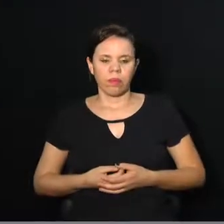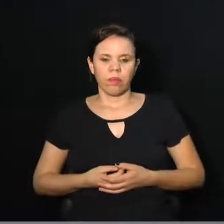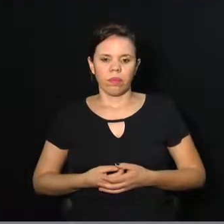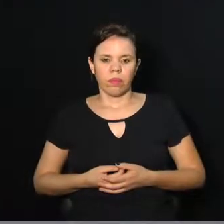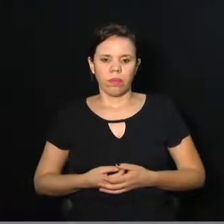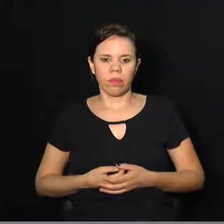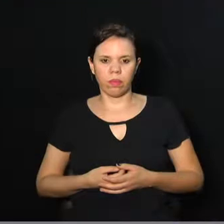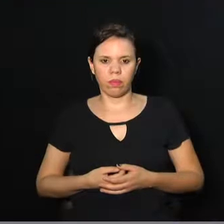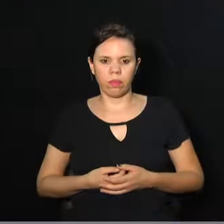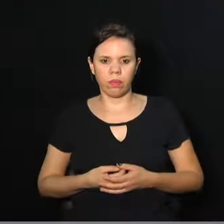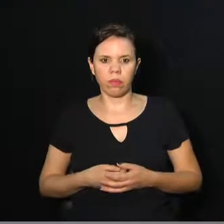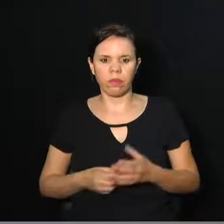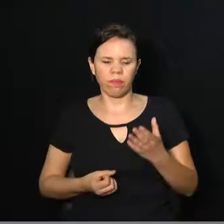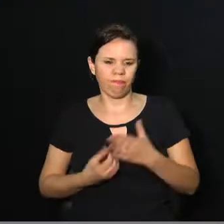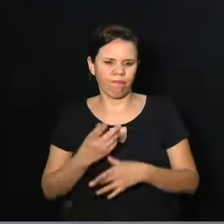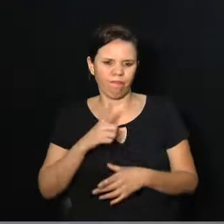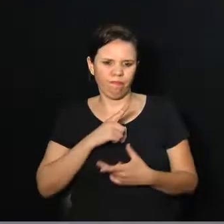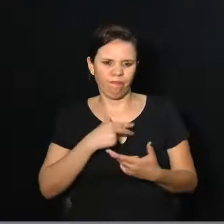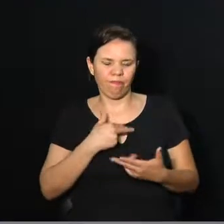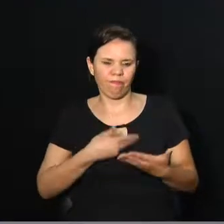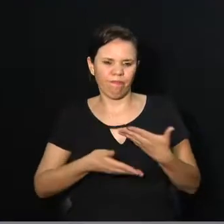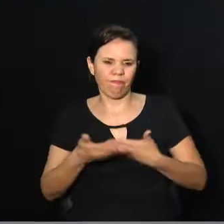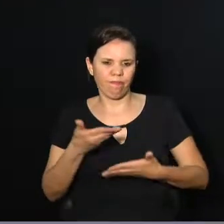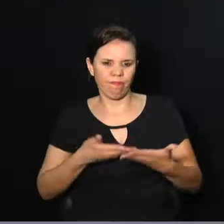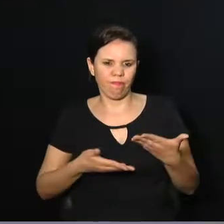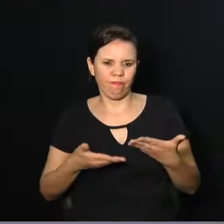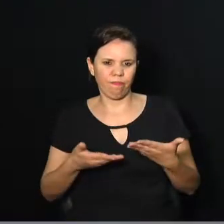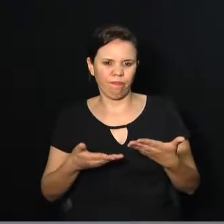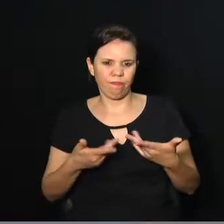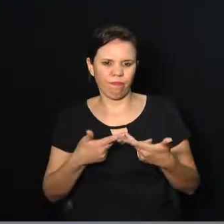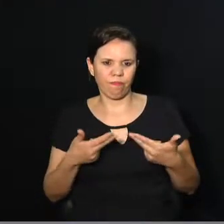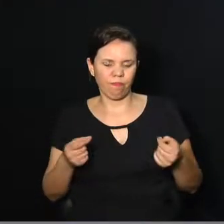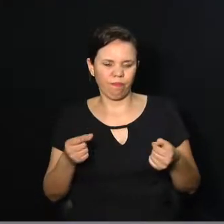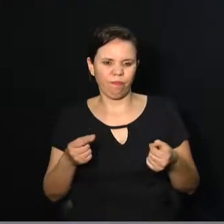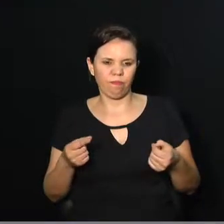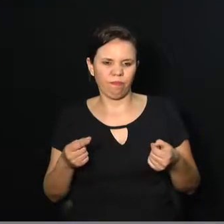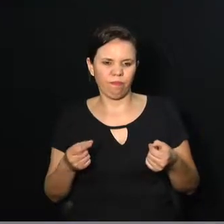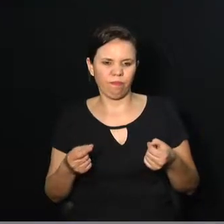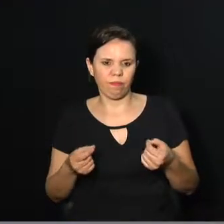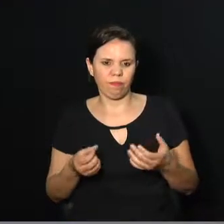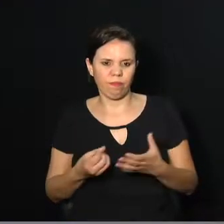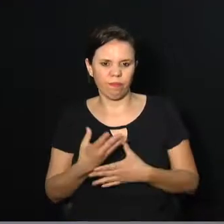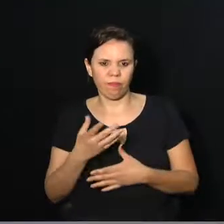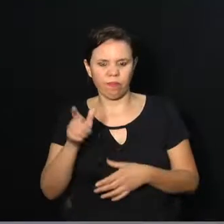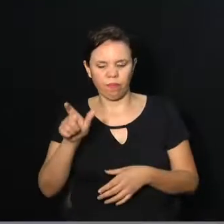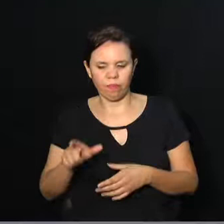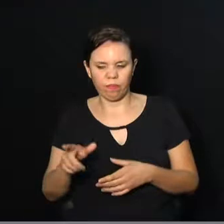vulneráveis, suscetíveis a ter uma vivência, a ter uma situação que nos leva a estar vulnerável em algum momento,